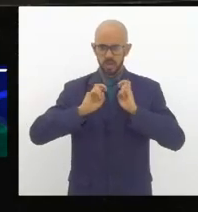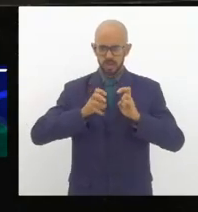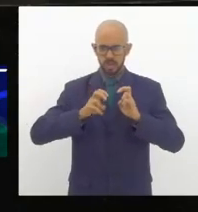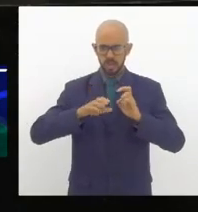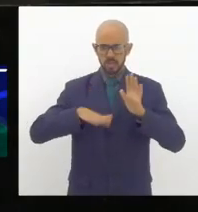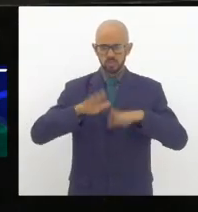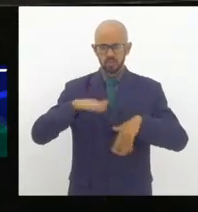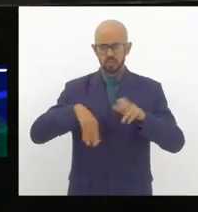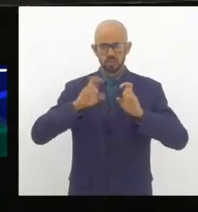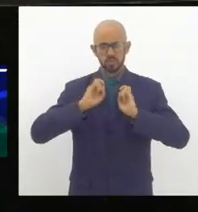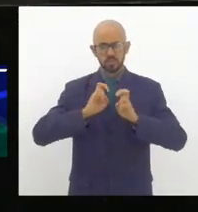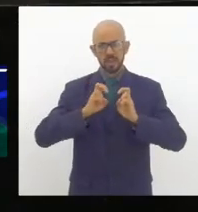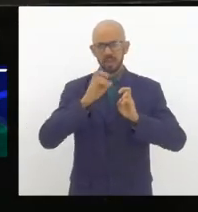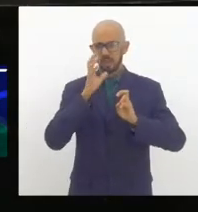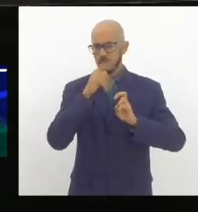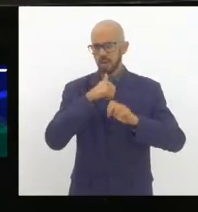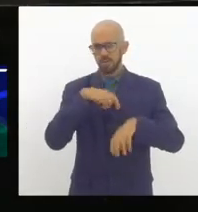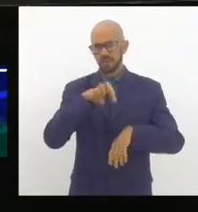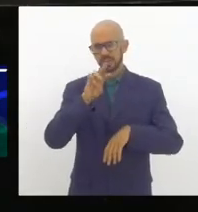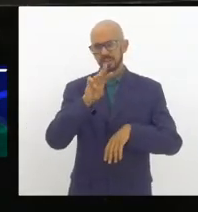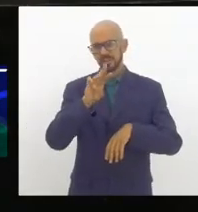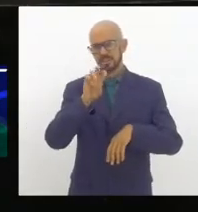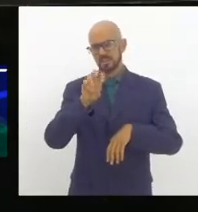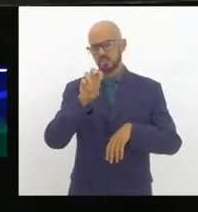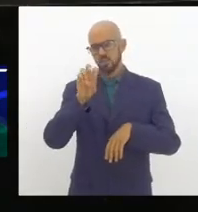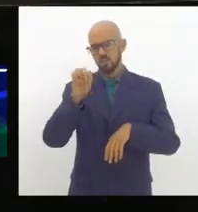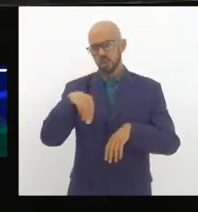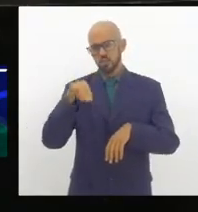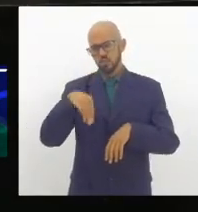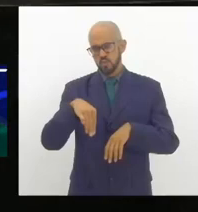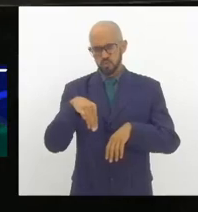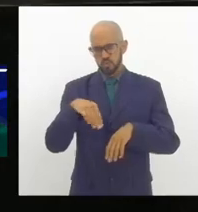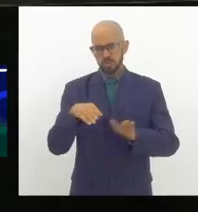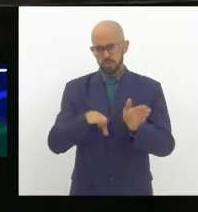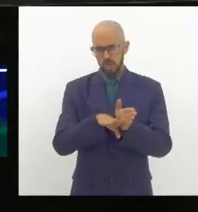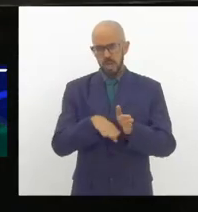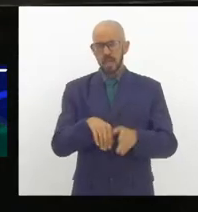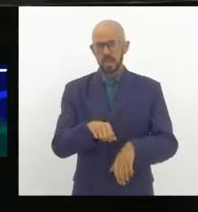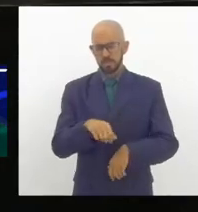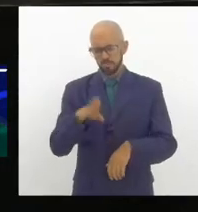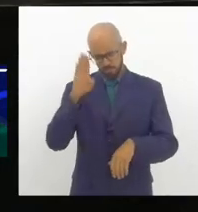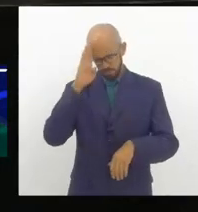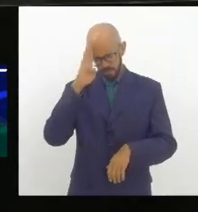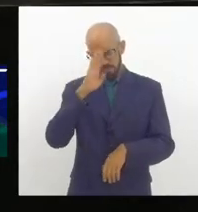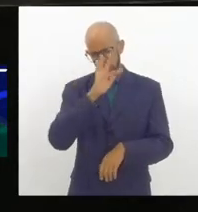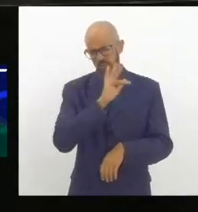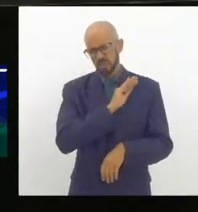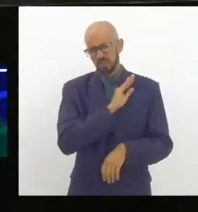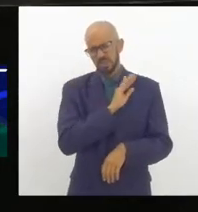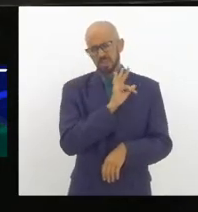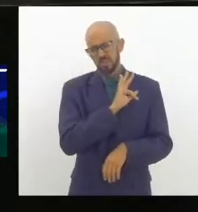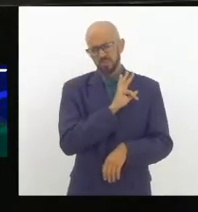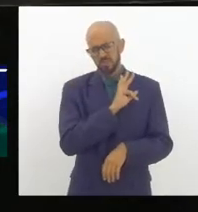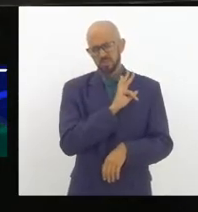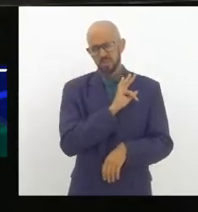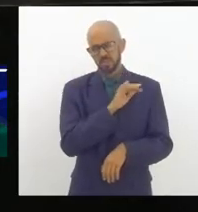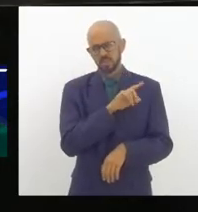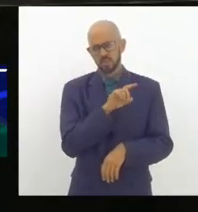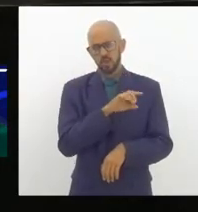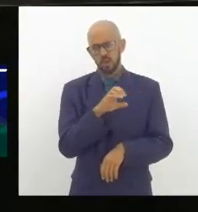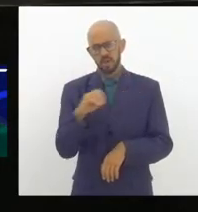35 minutos para chegar a uma estação ferroviária principalmente do jamais na Baixada Fluminense na zona oeste